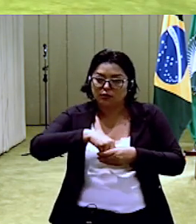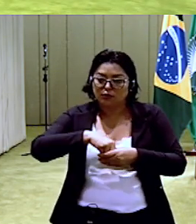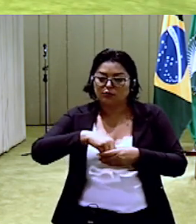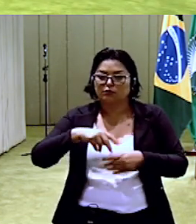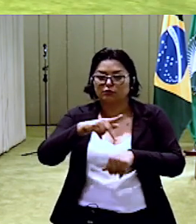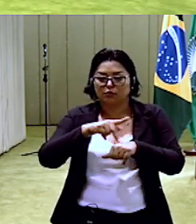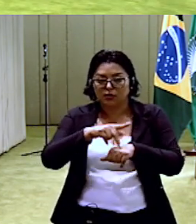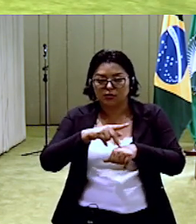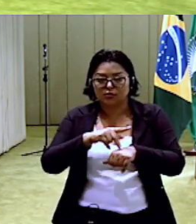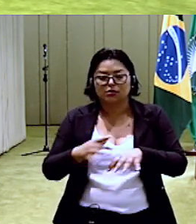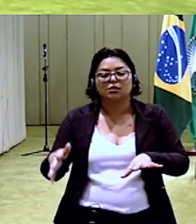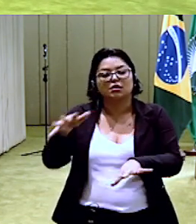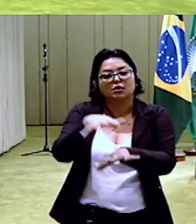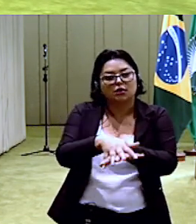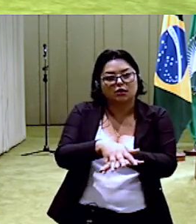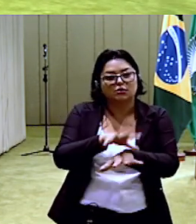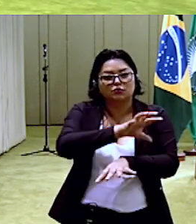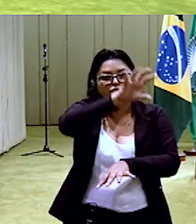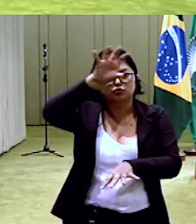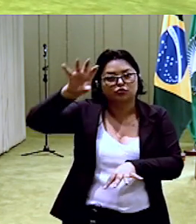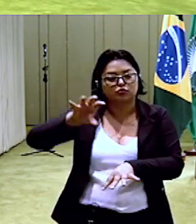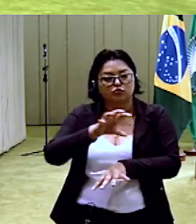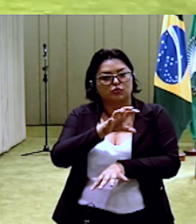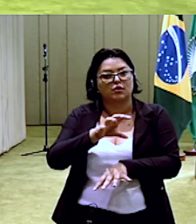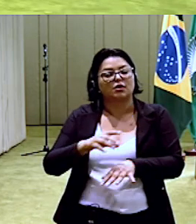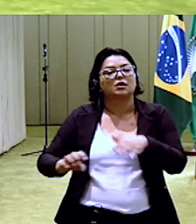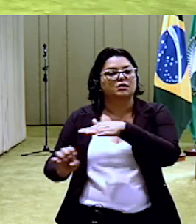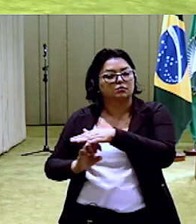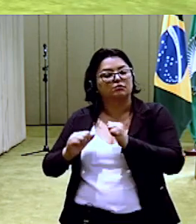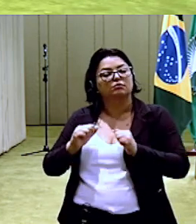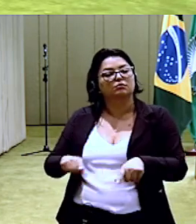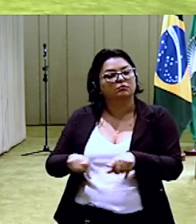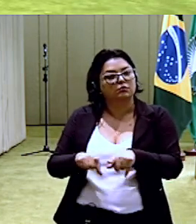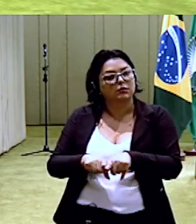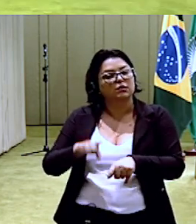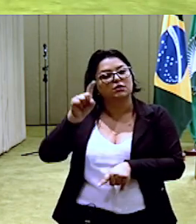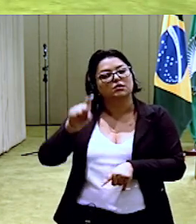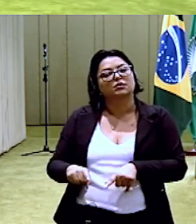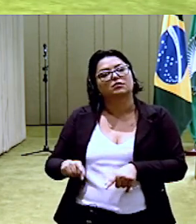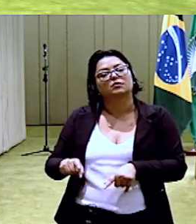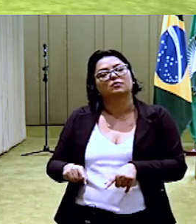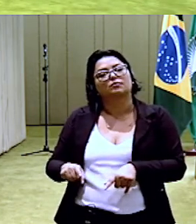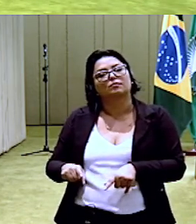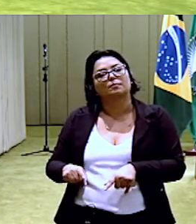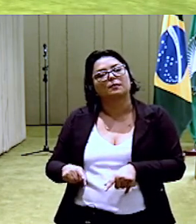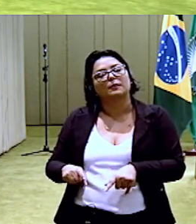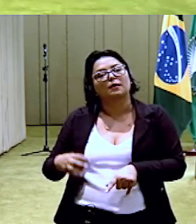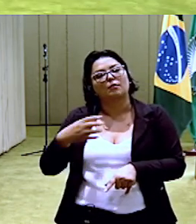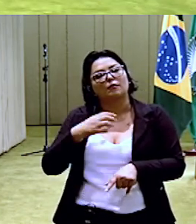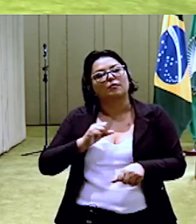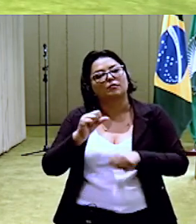essa integração regional. E essas empresas podem ser aí também um veículo